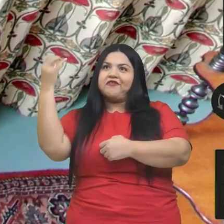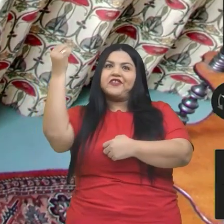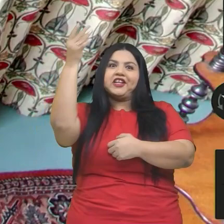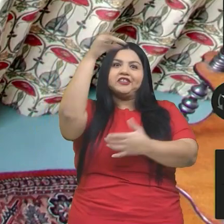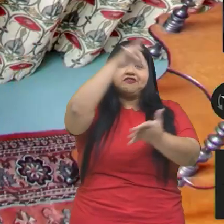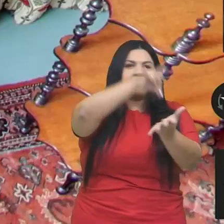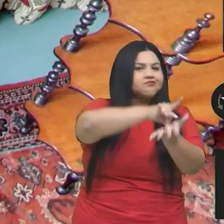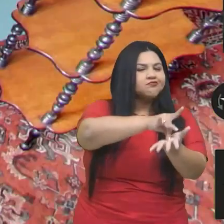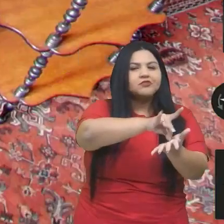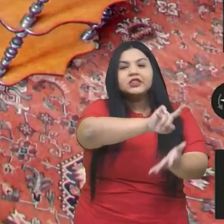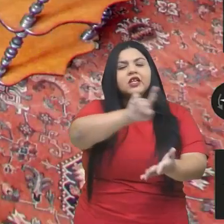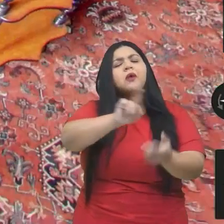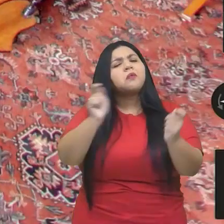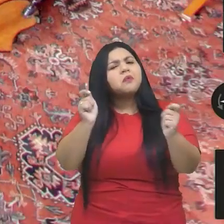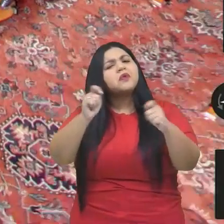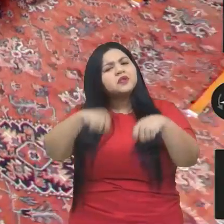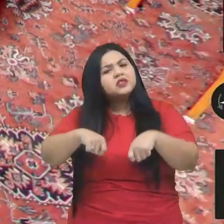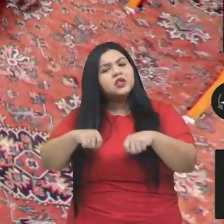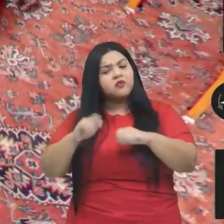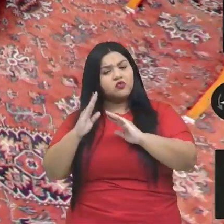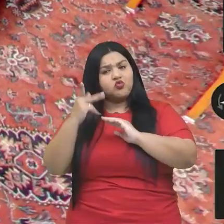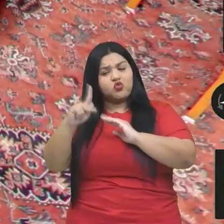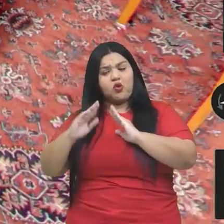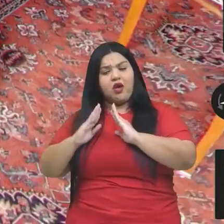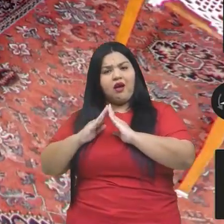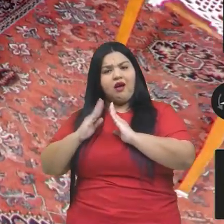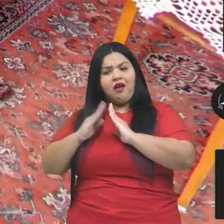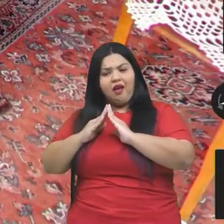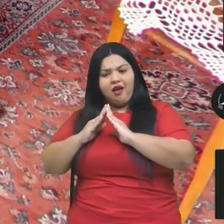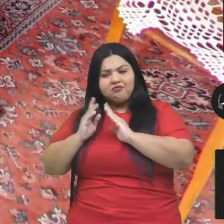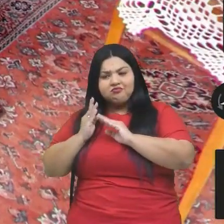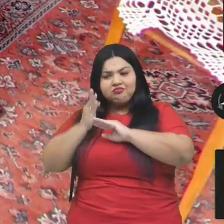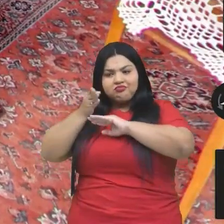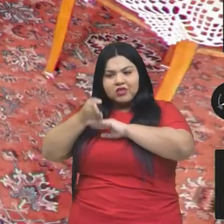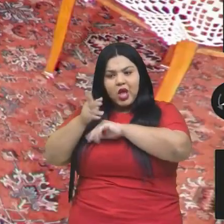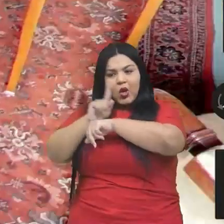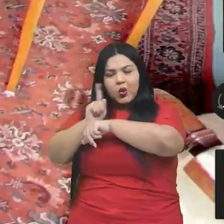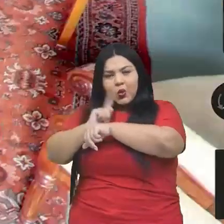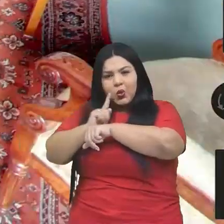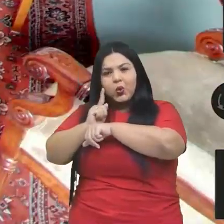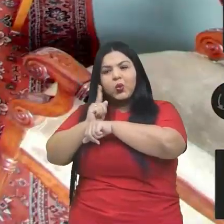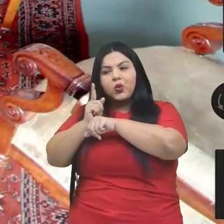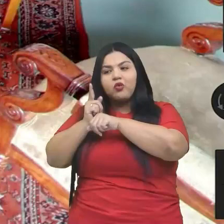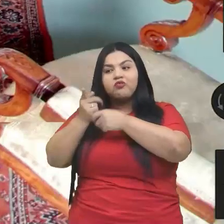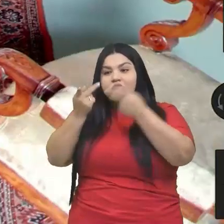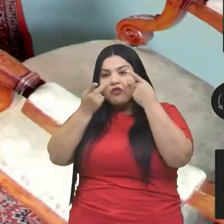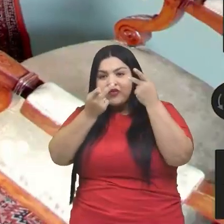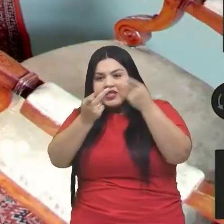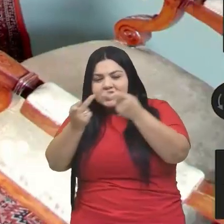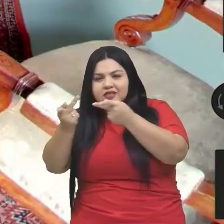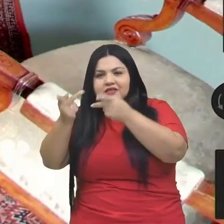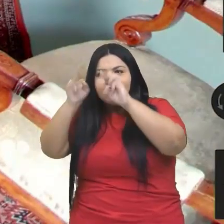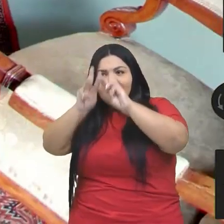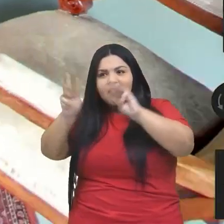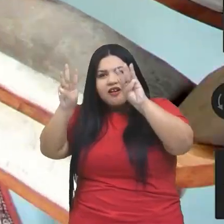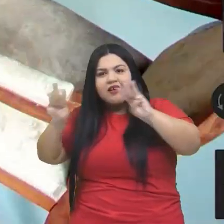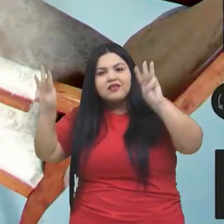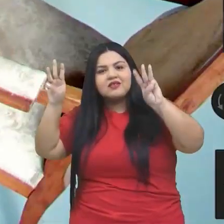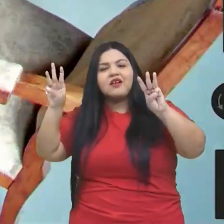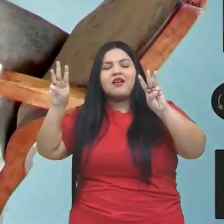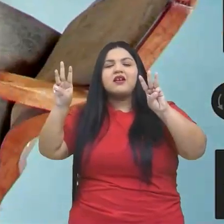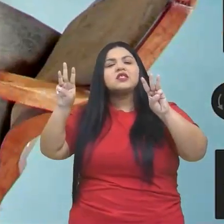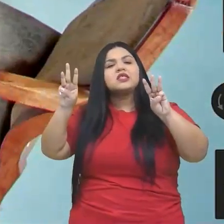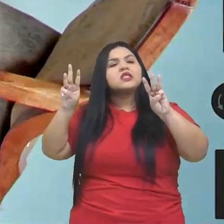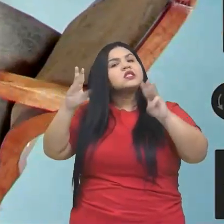possível você conseguir visitar, né, e ter acesso aqui, ó, à cama da Anne Frank, né, os